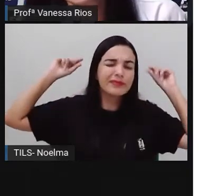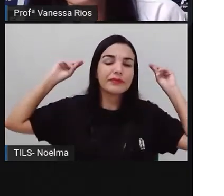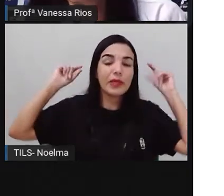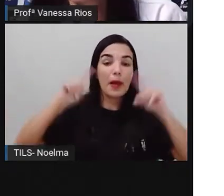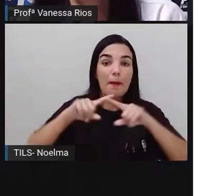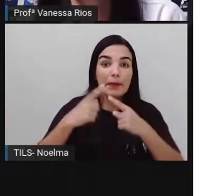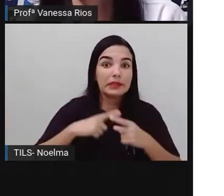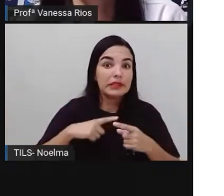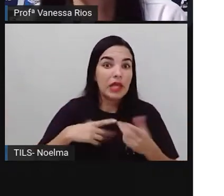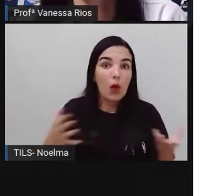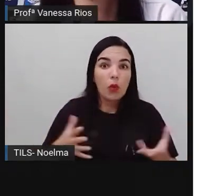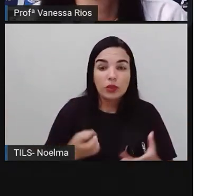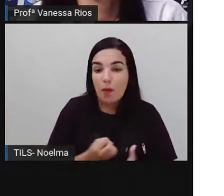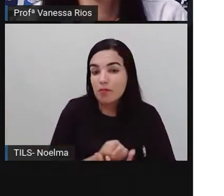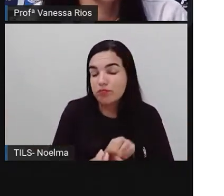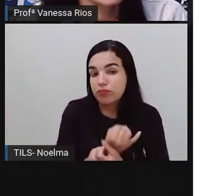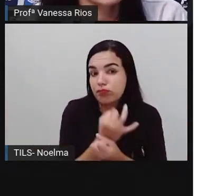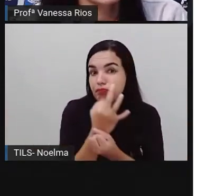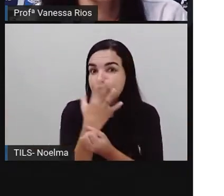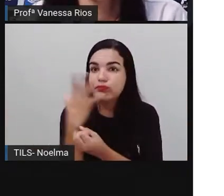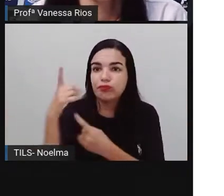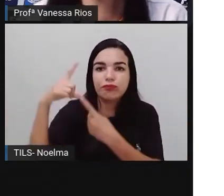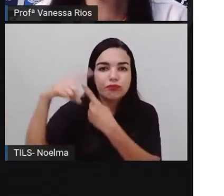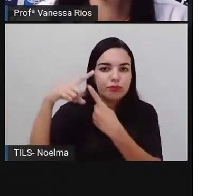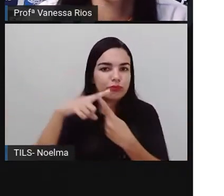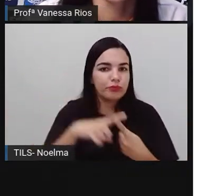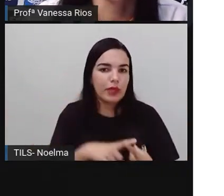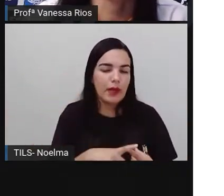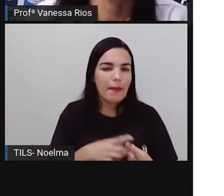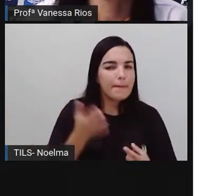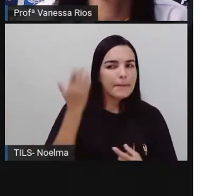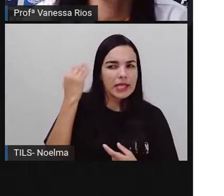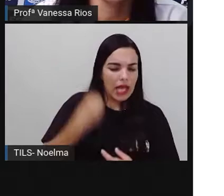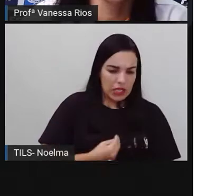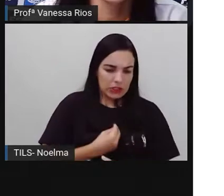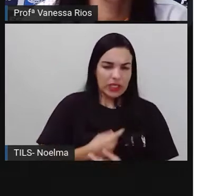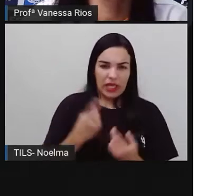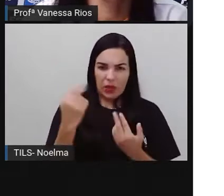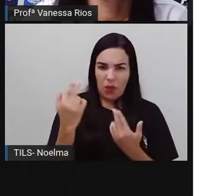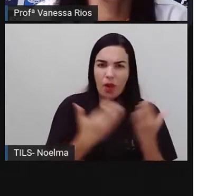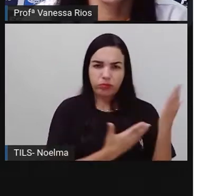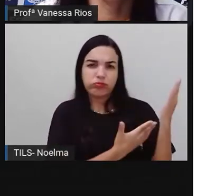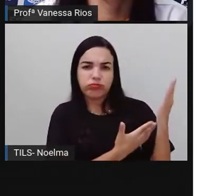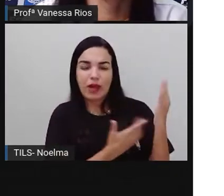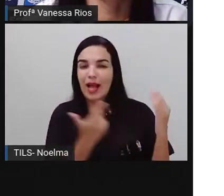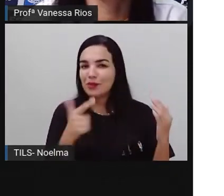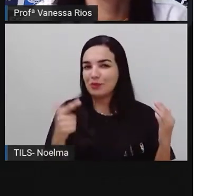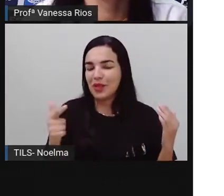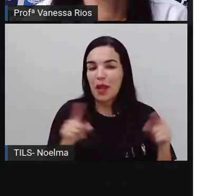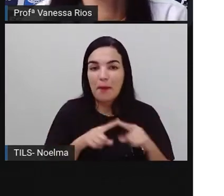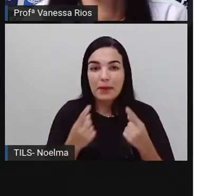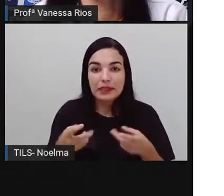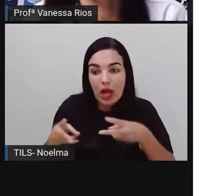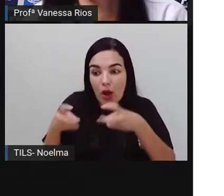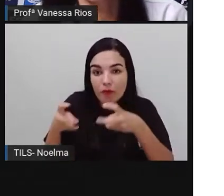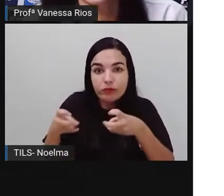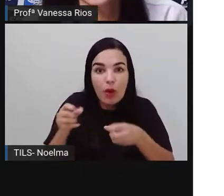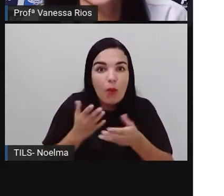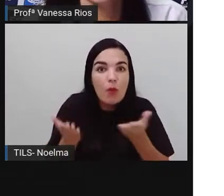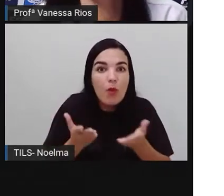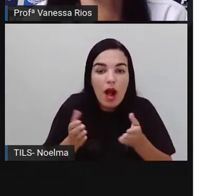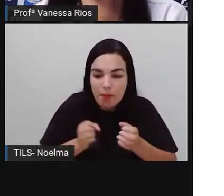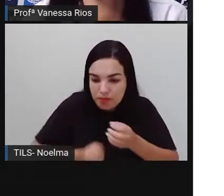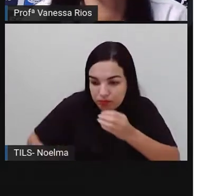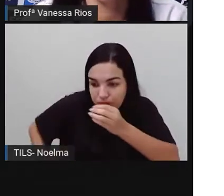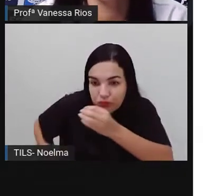nós encontramos hoje nem sempre existiu. E a gente observa que é um avanço constante,